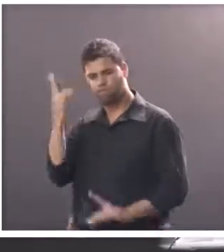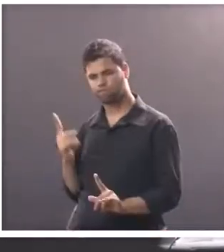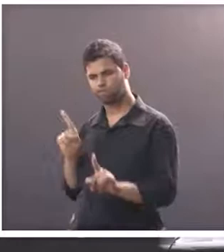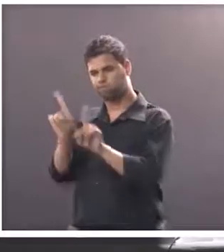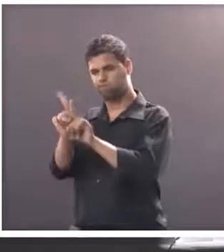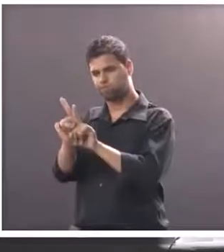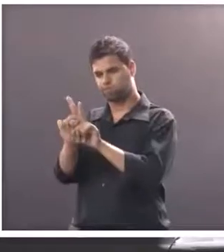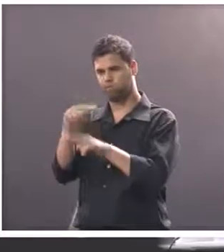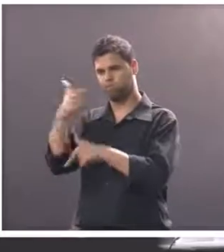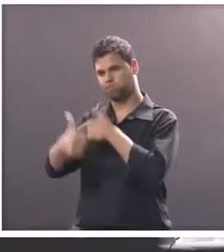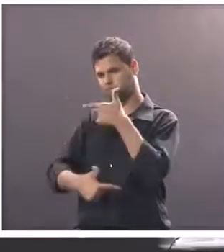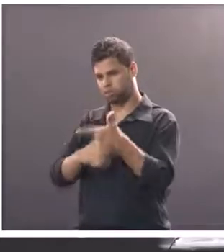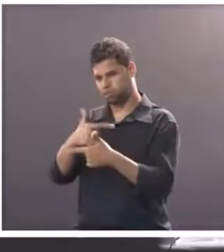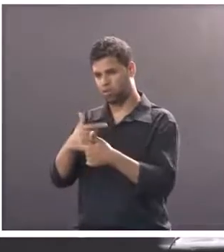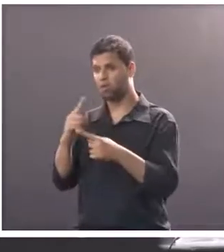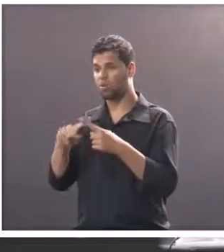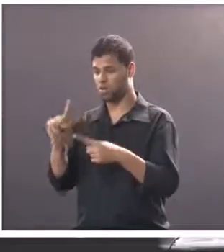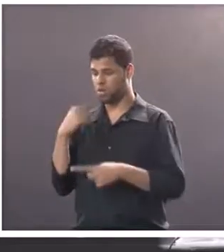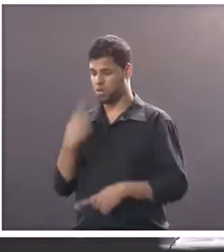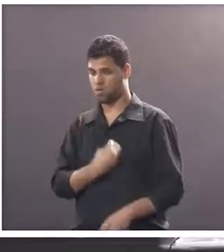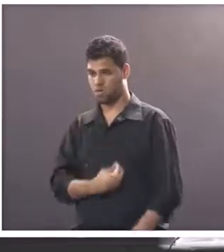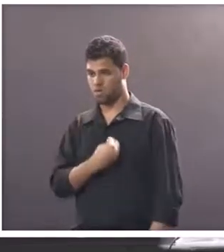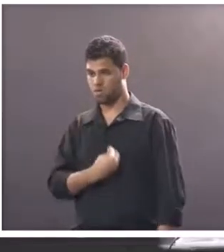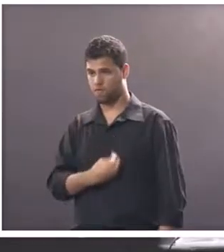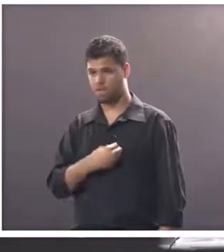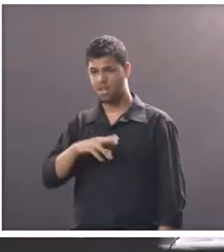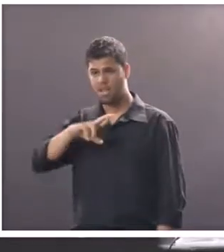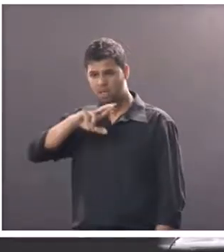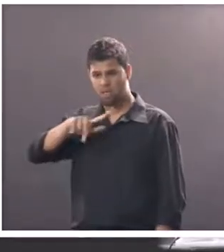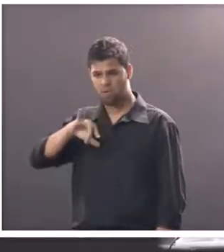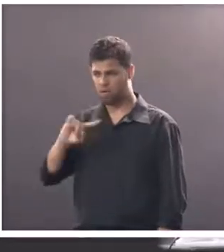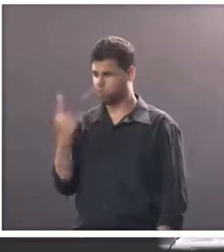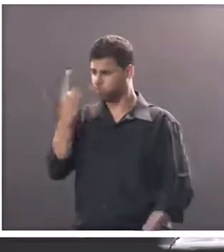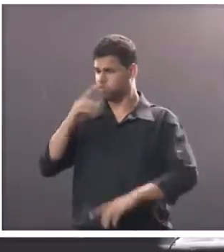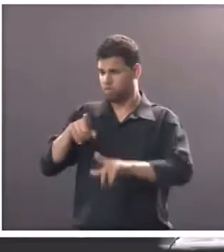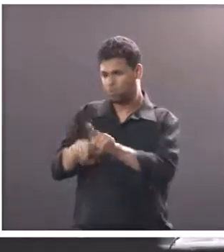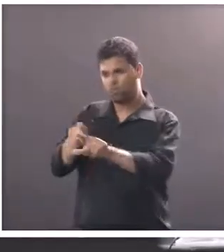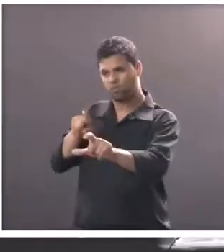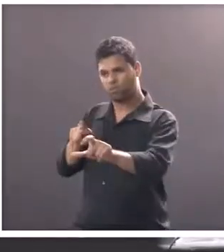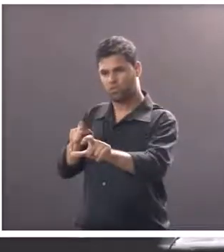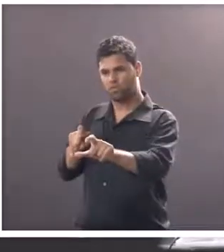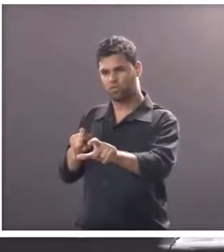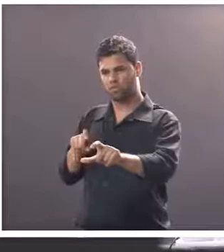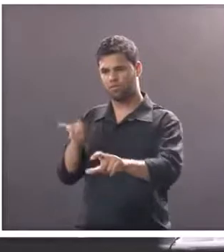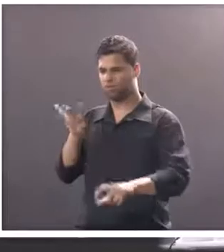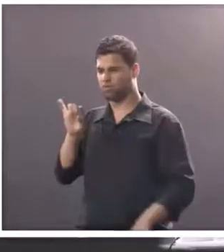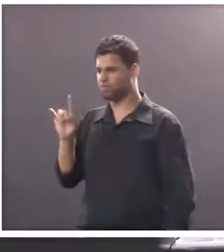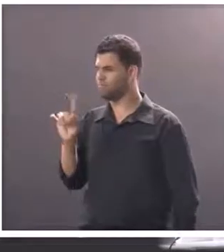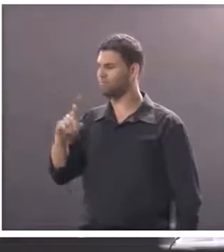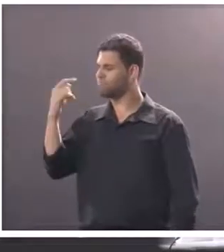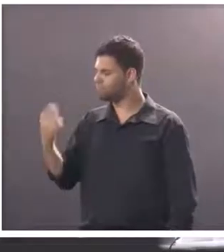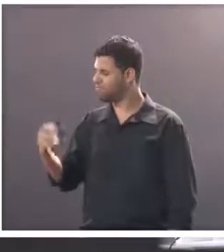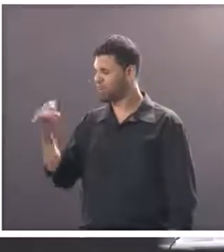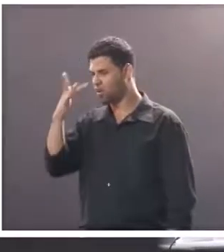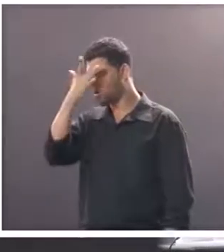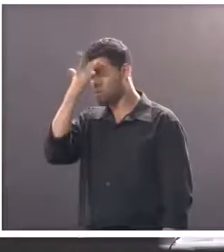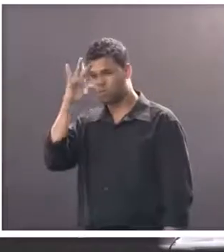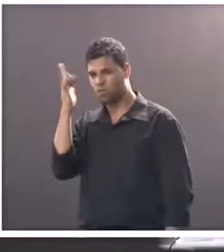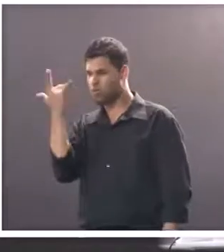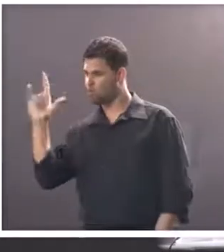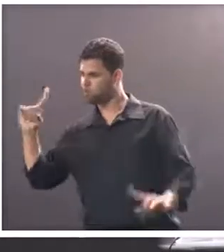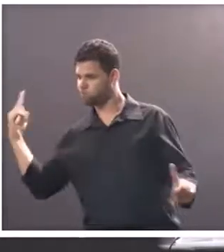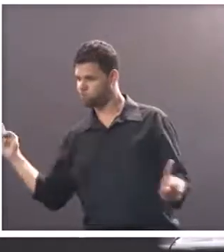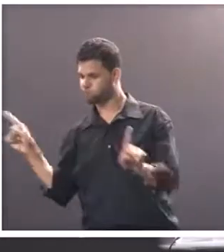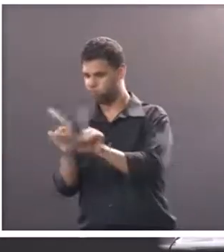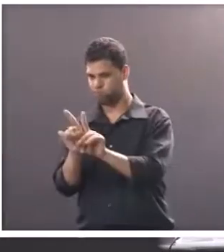juntos. Mas a nossa vida, ela não é completamente autônoma. Você precisa do outro. E assim é a nossa vida